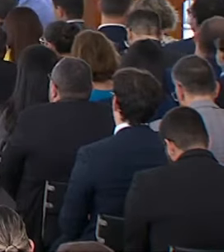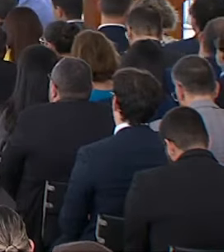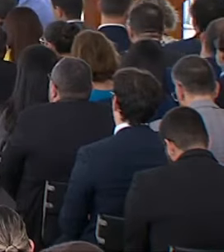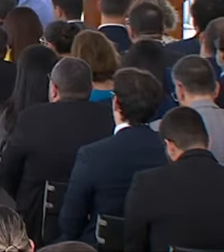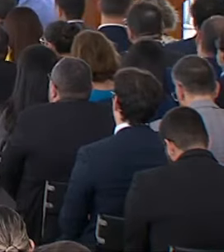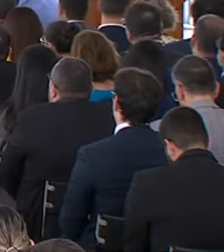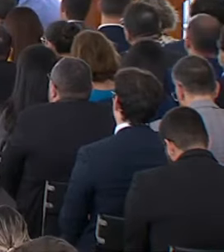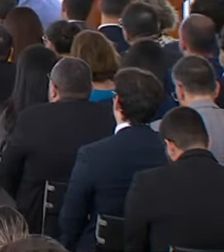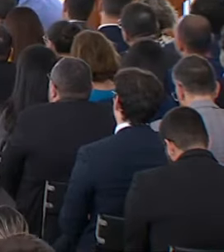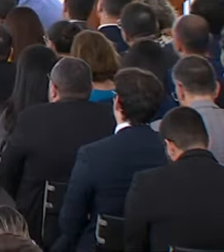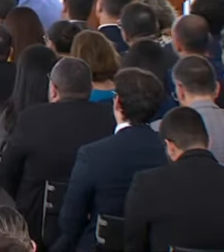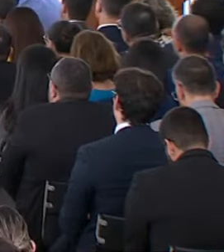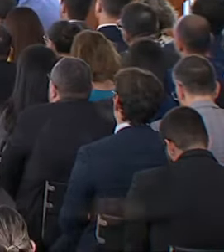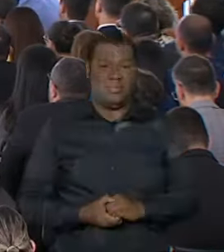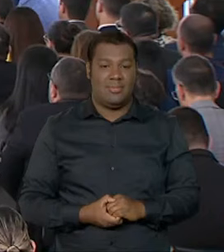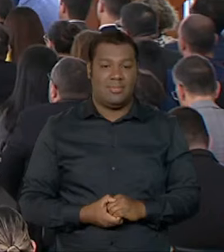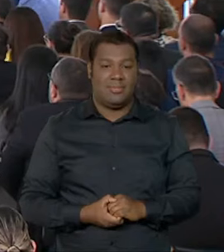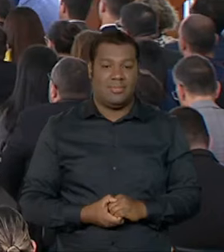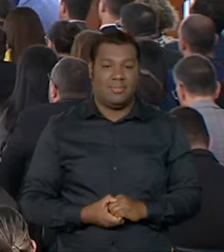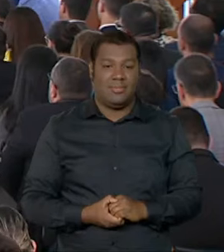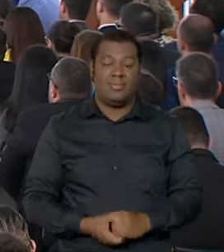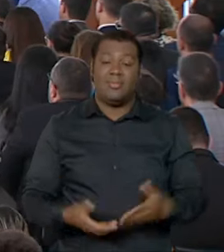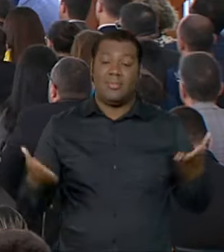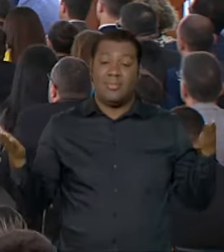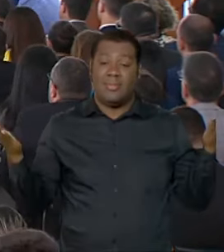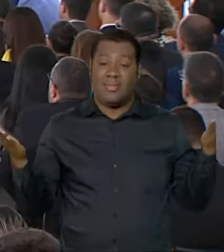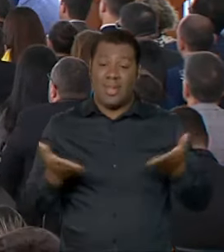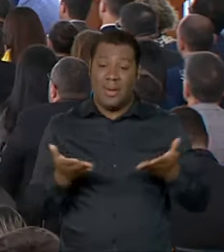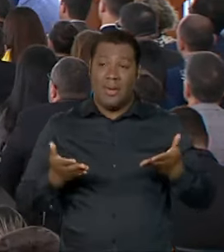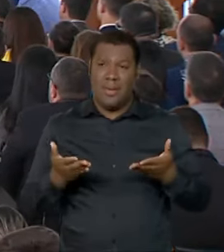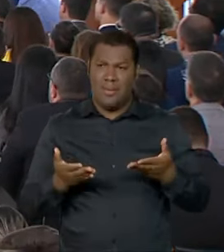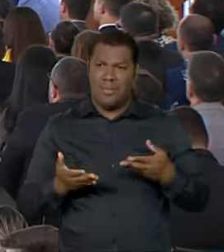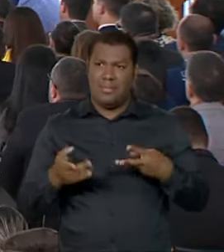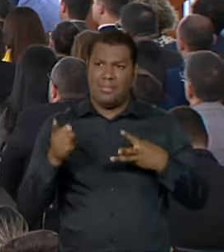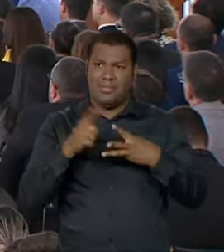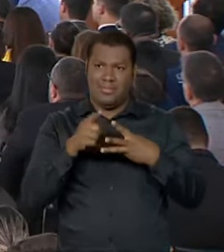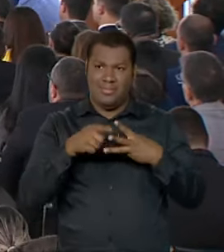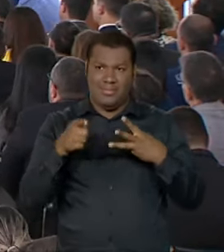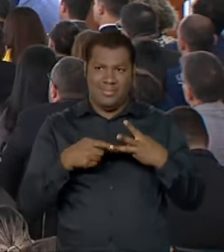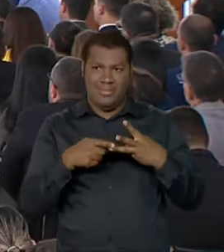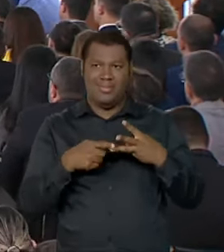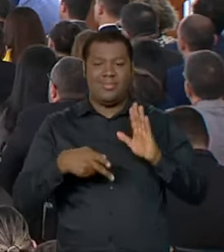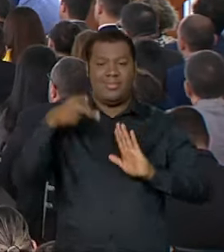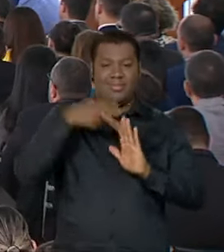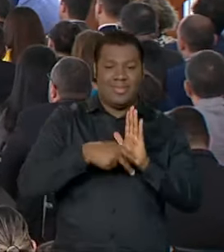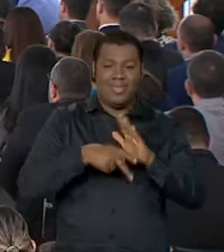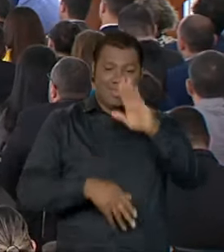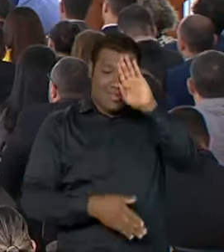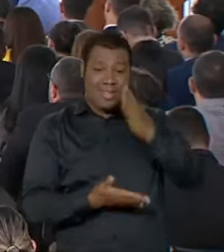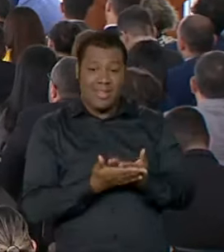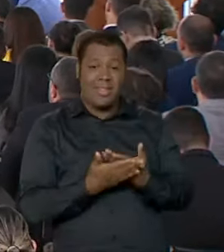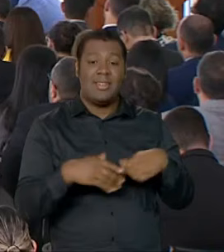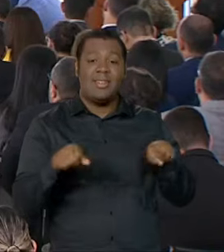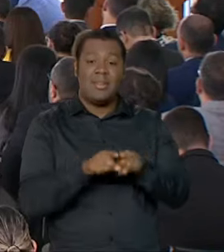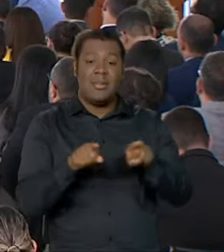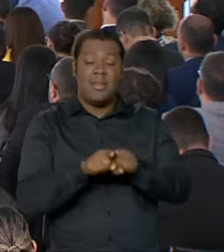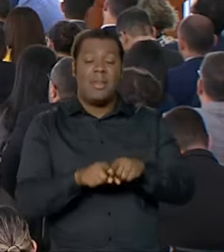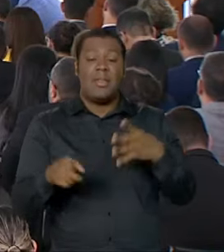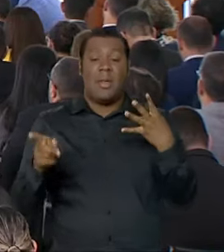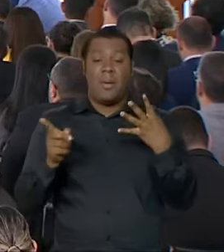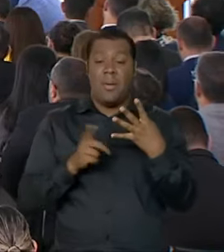Neste momento, abordando os primeiros três eixos do programa Acredita e também o seu quarto